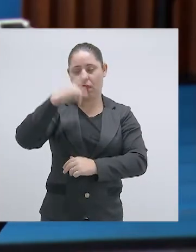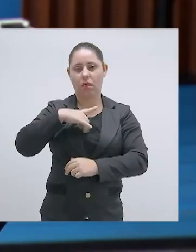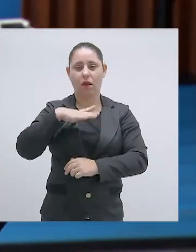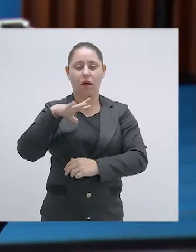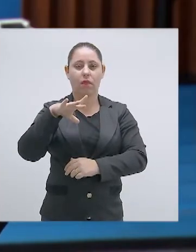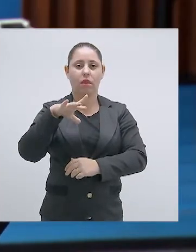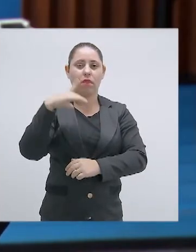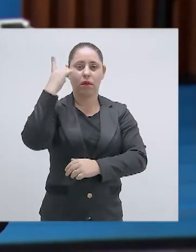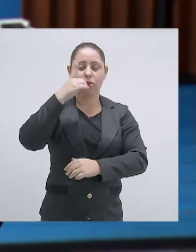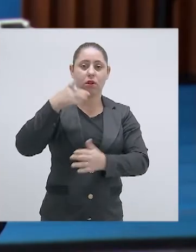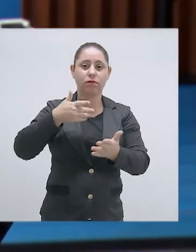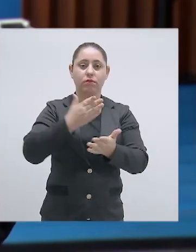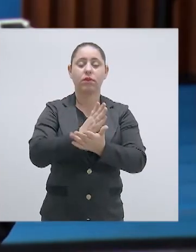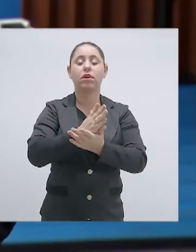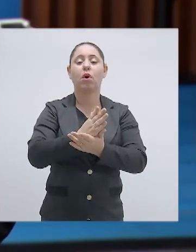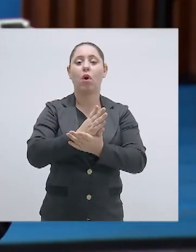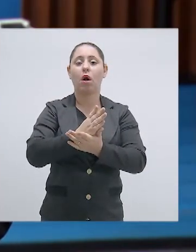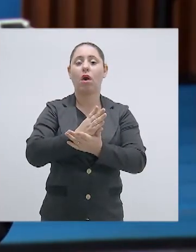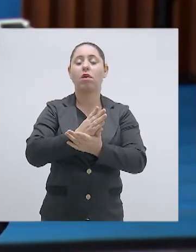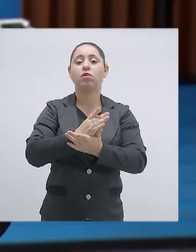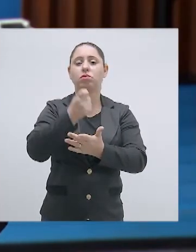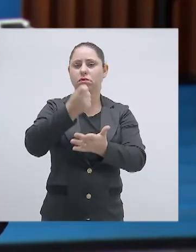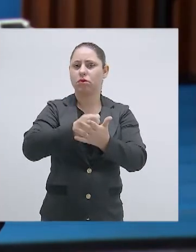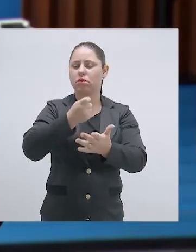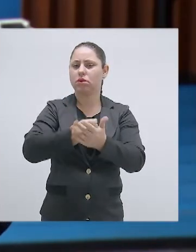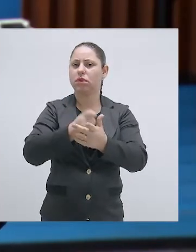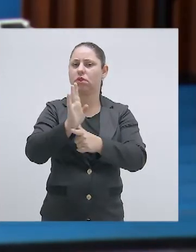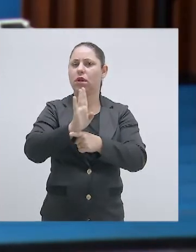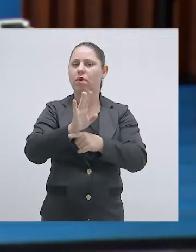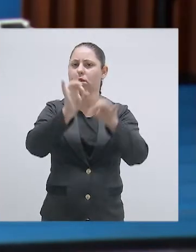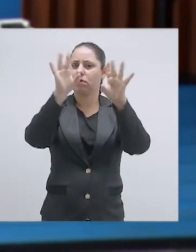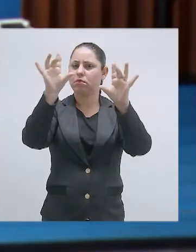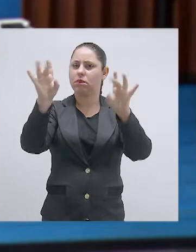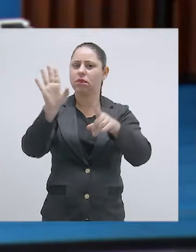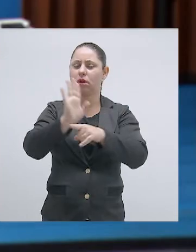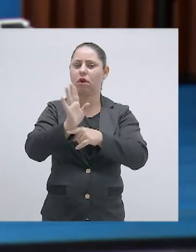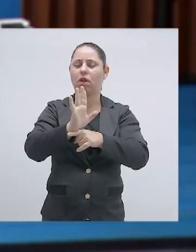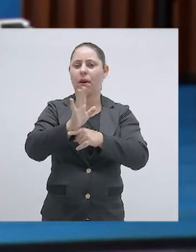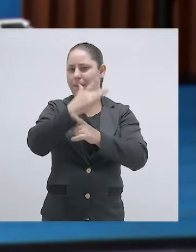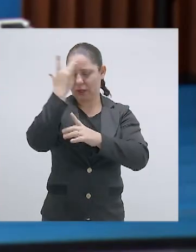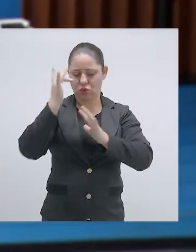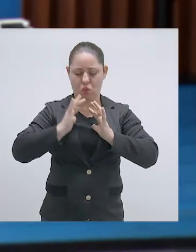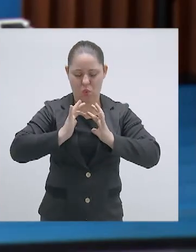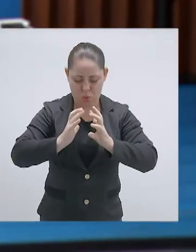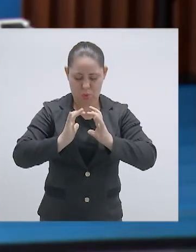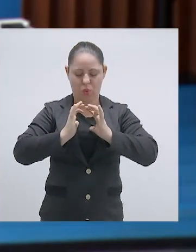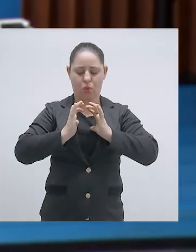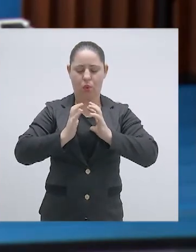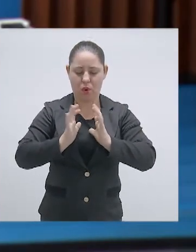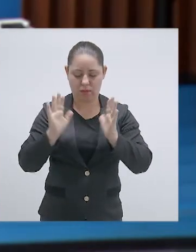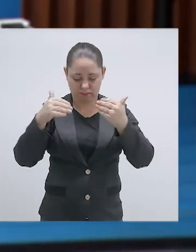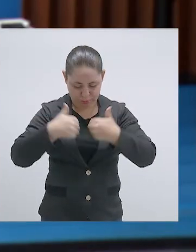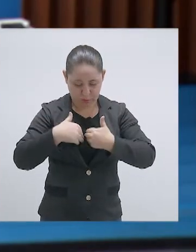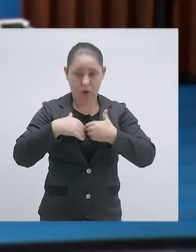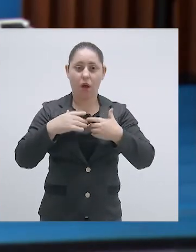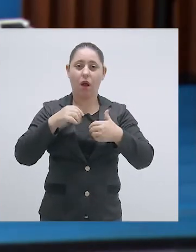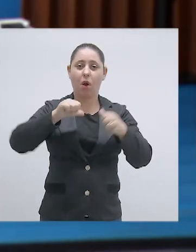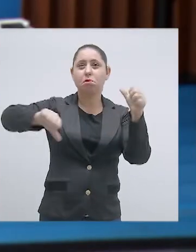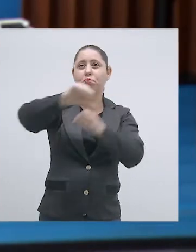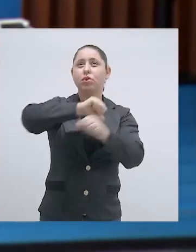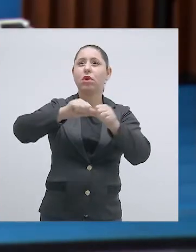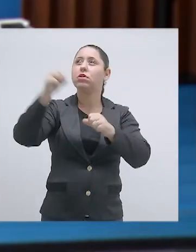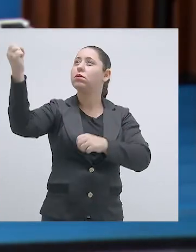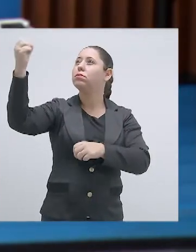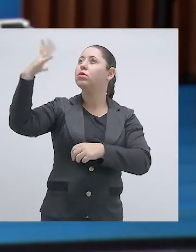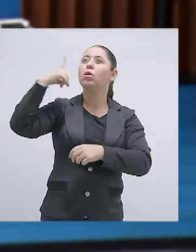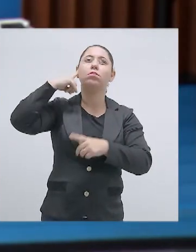aval dos deputados. Ela obriga que cinemas realizem uma vez por mês sessões especiais a pessoas com transtorno do espectro autista, com mudanças